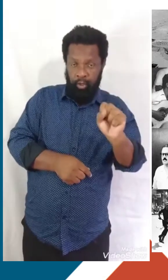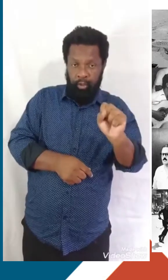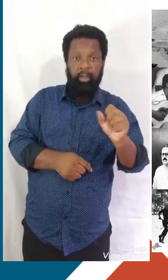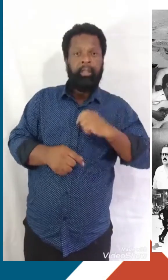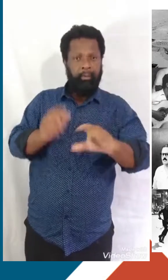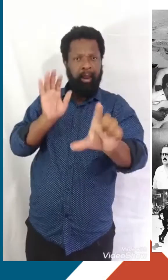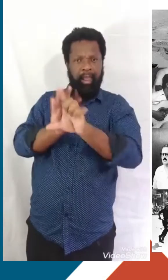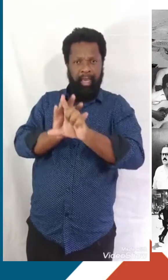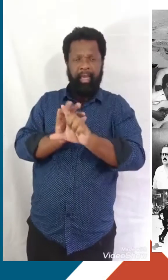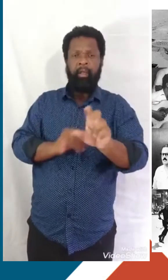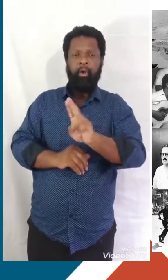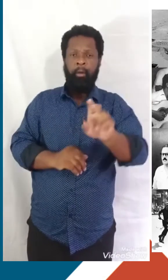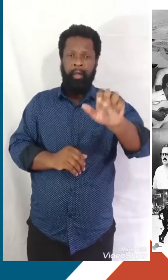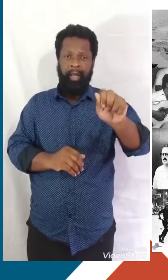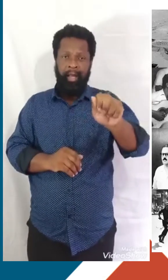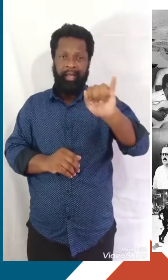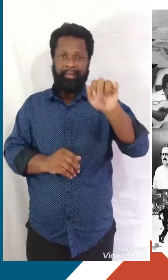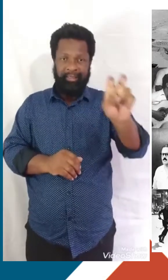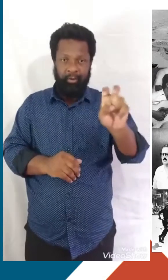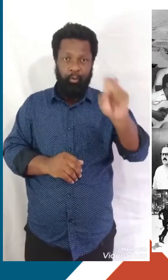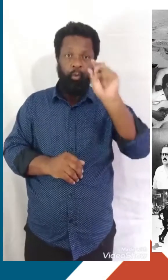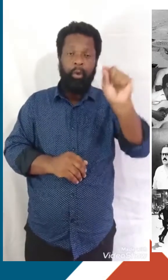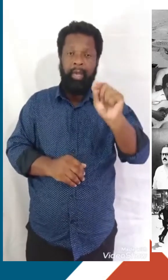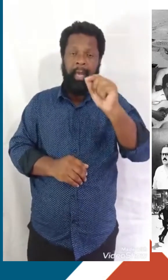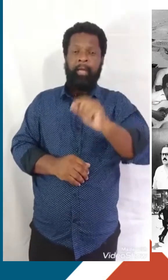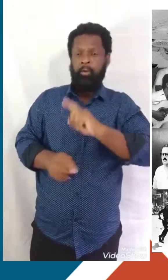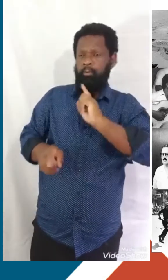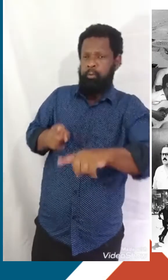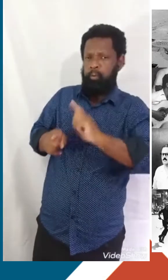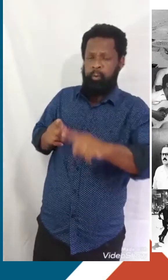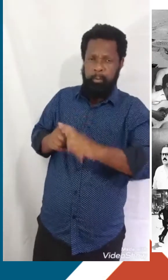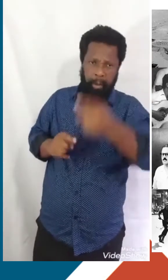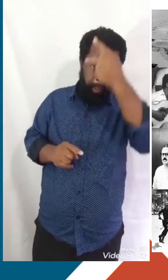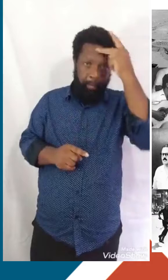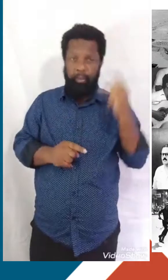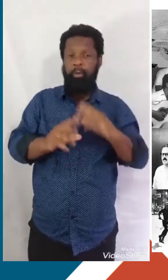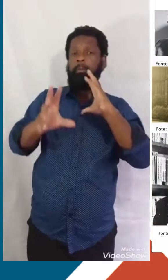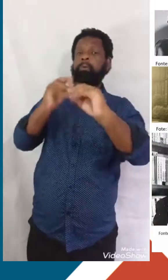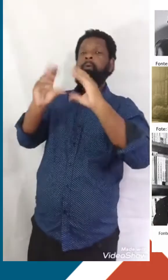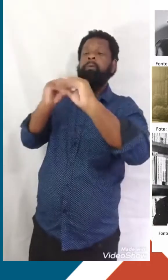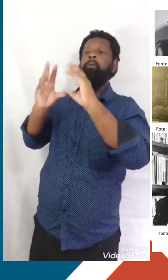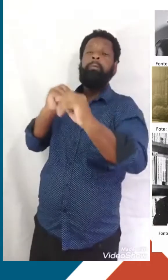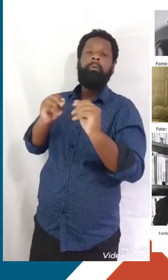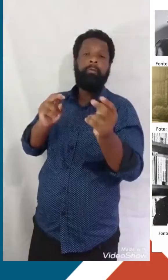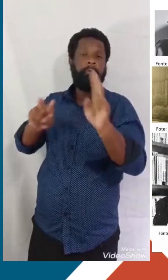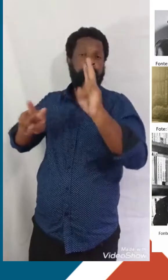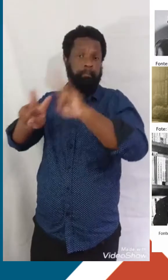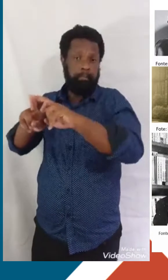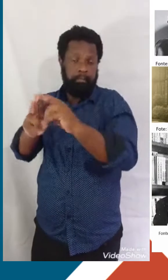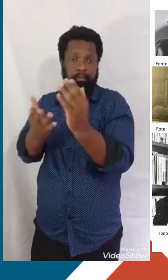a censura vai exilar e perseguir diversos artistas.